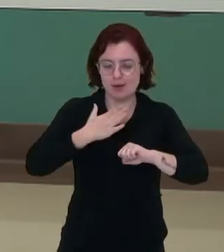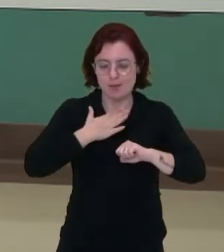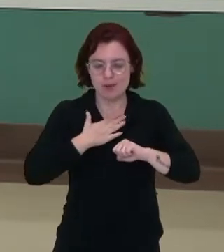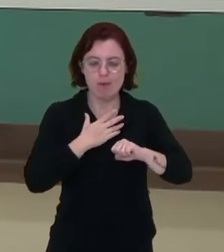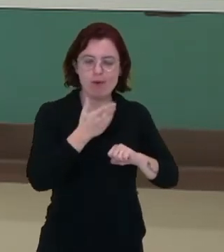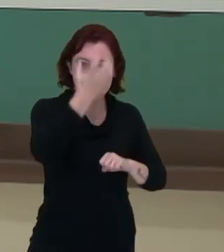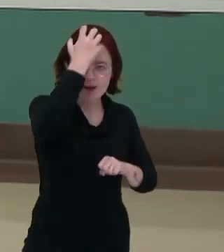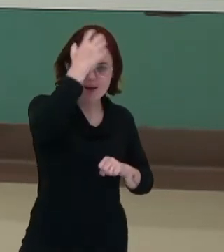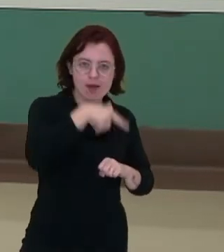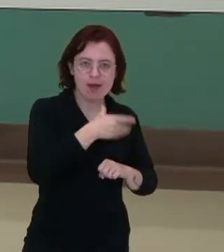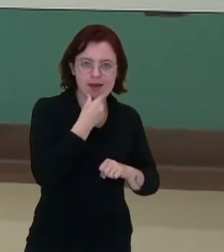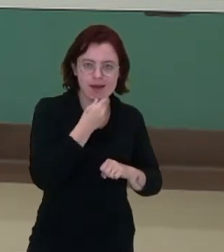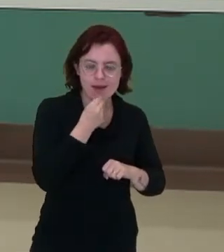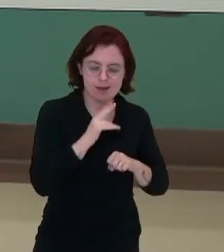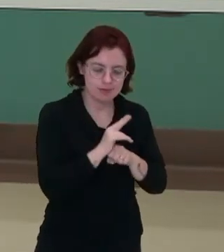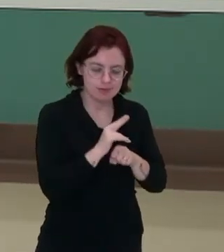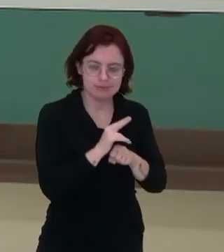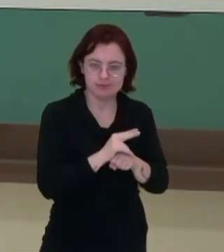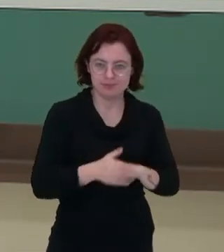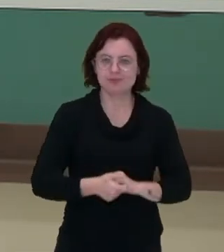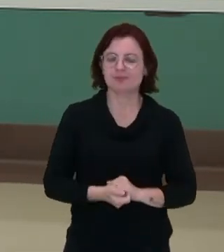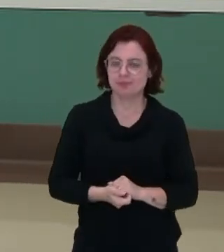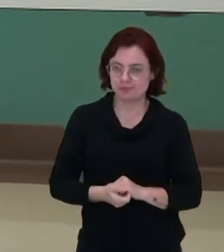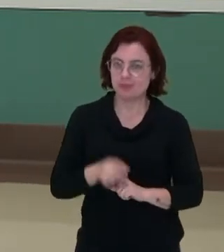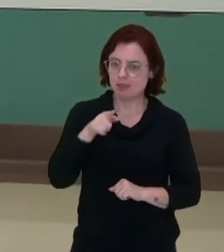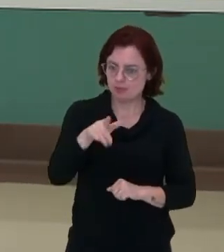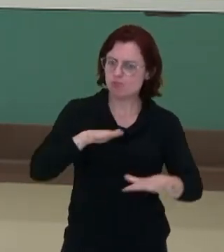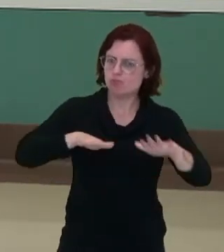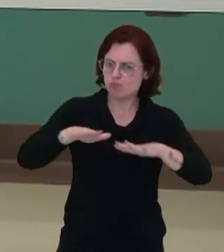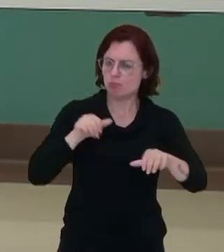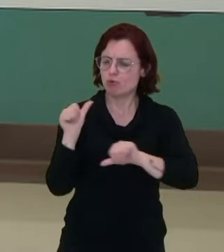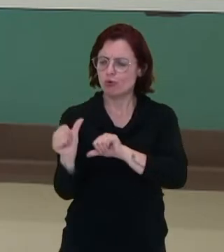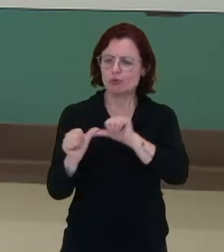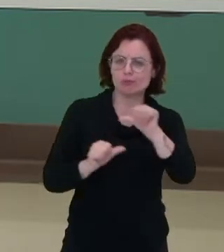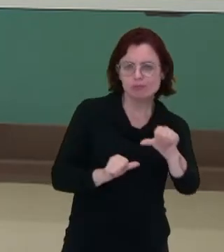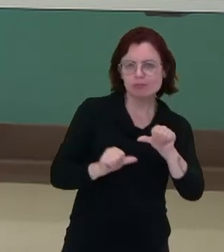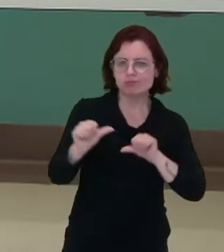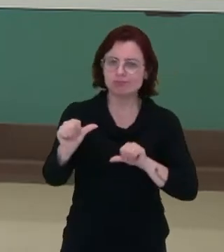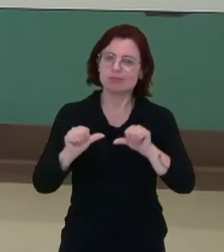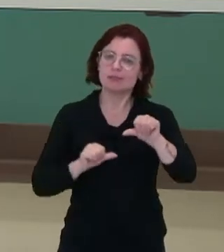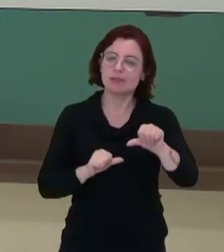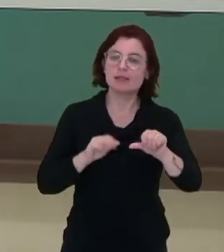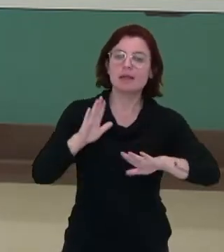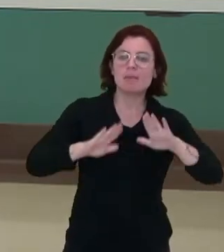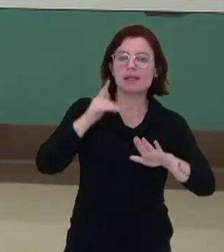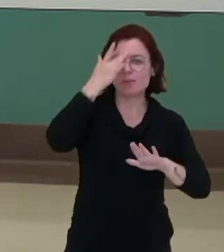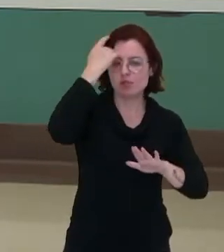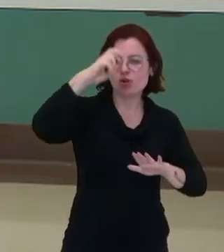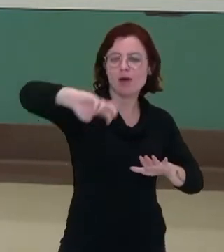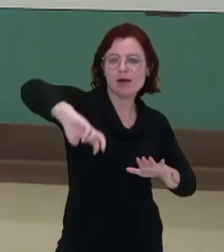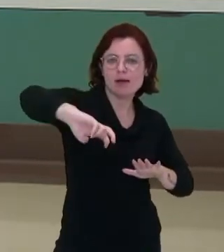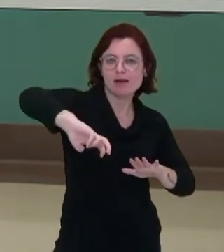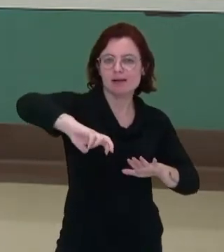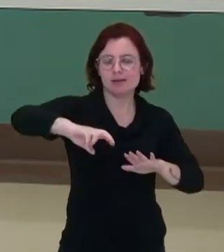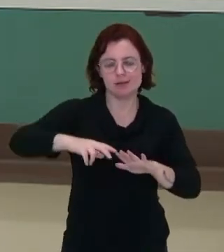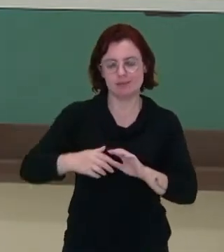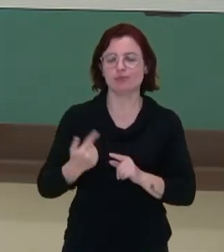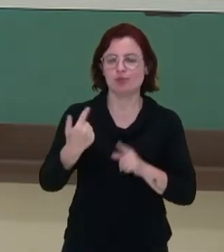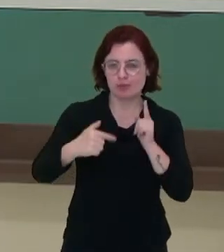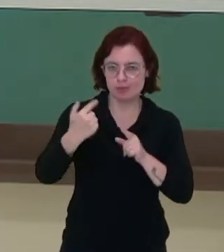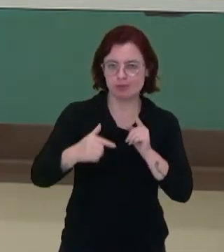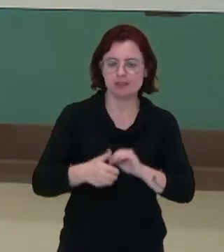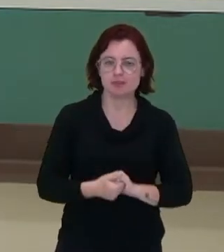Então essa alternância você vai usando a partir do que o seu adversário vai desenvolvendo, né? Um